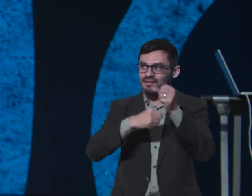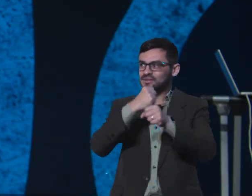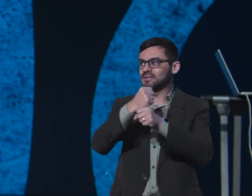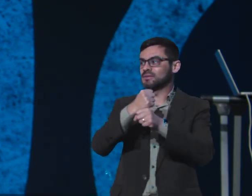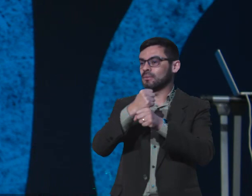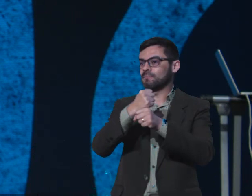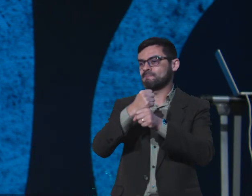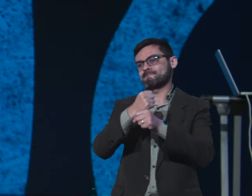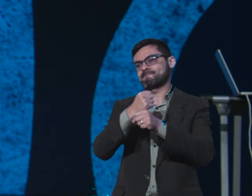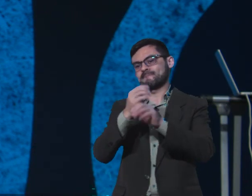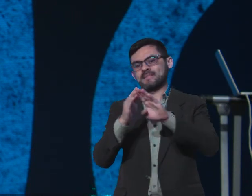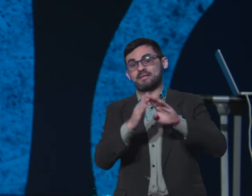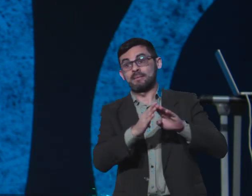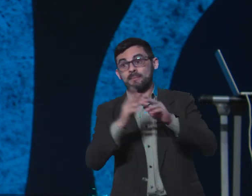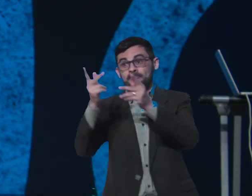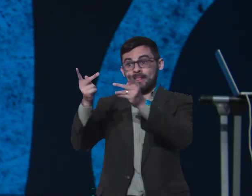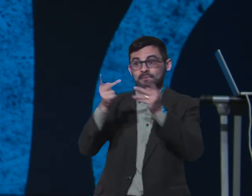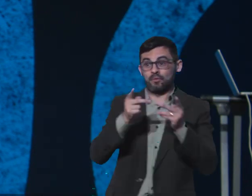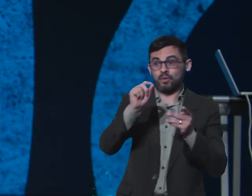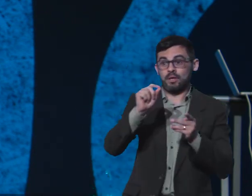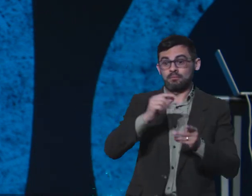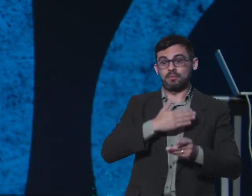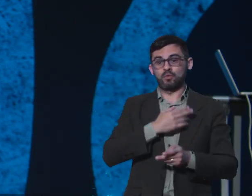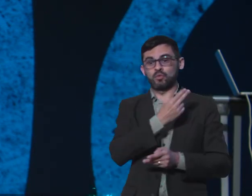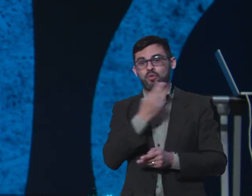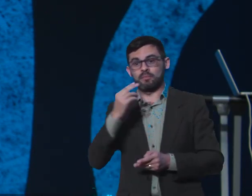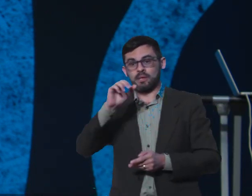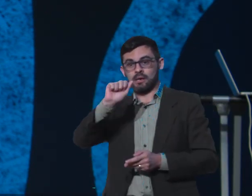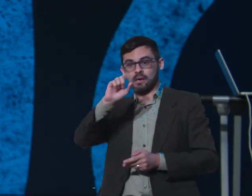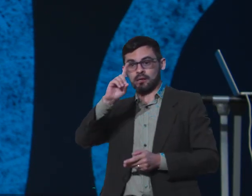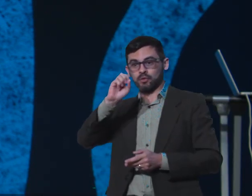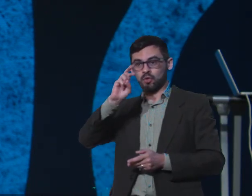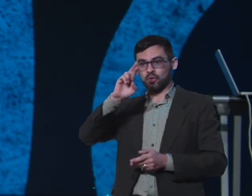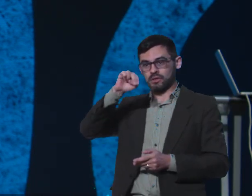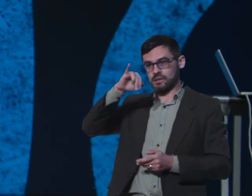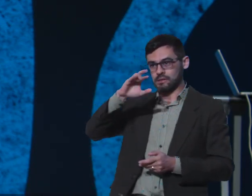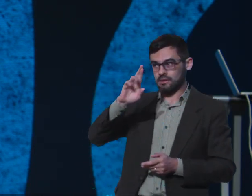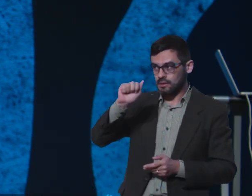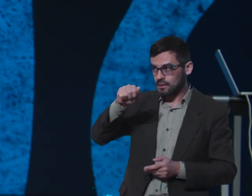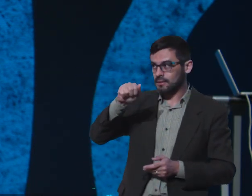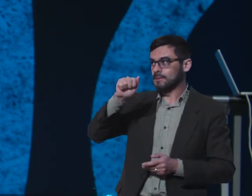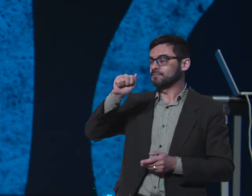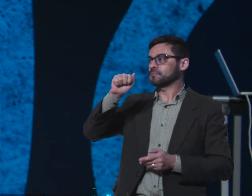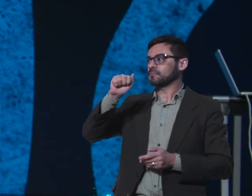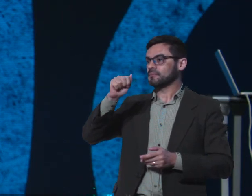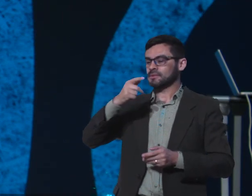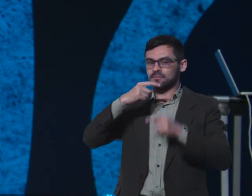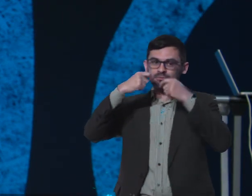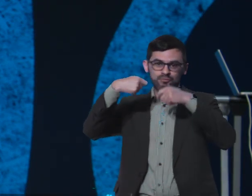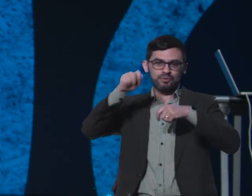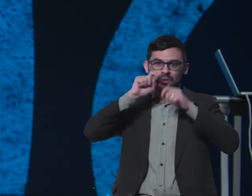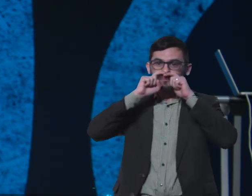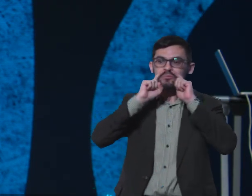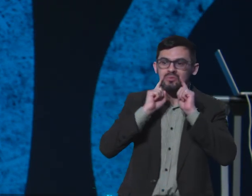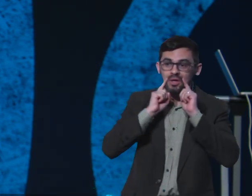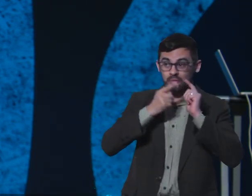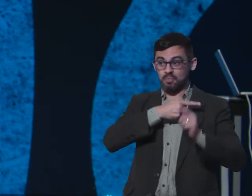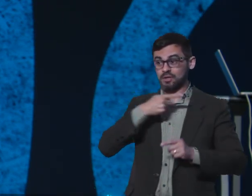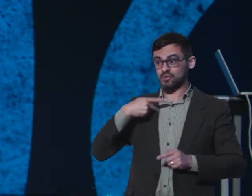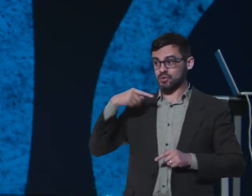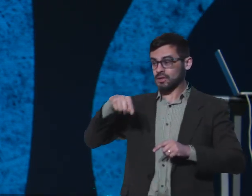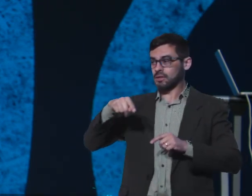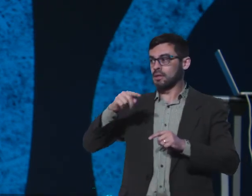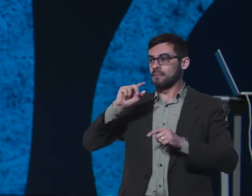você que está nos visitando, eu me chamo Adoniran, sou um dos pastores aqui da Primeira Igreja Batista de Curitiba. O meu